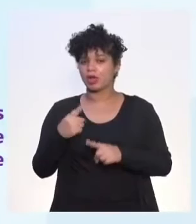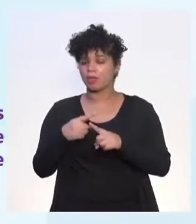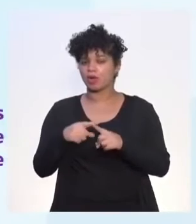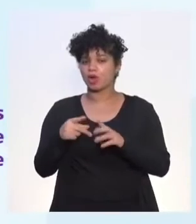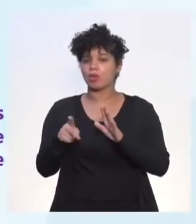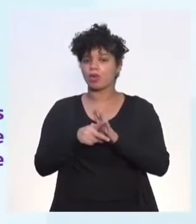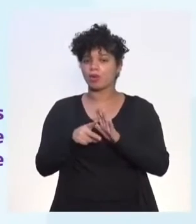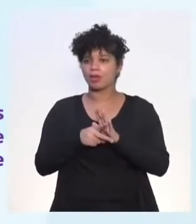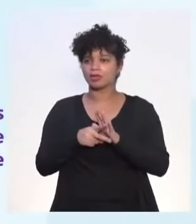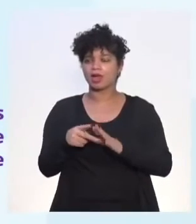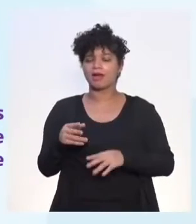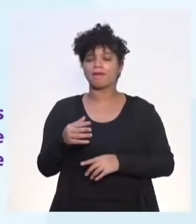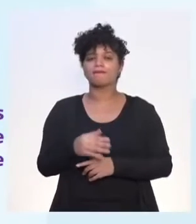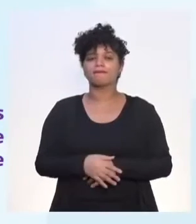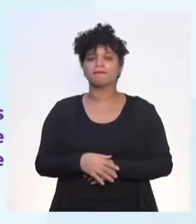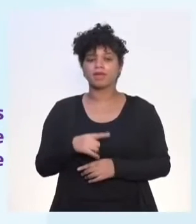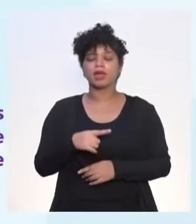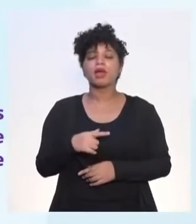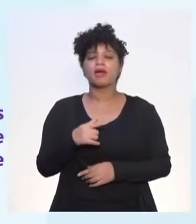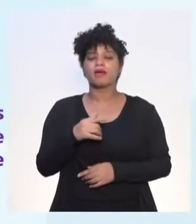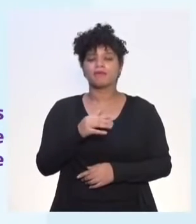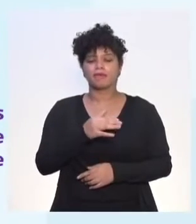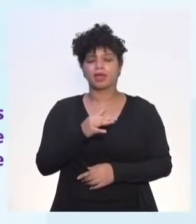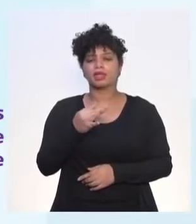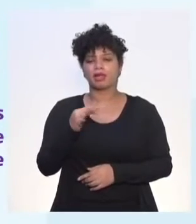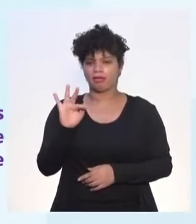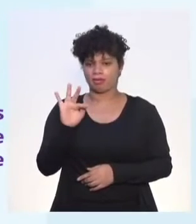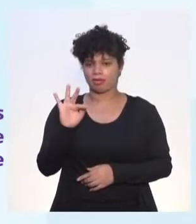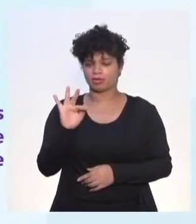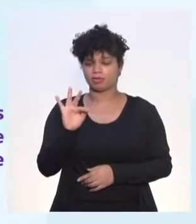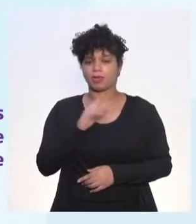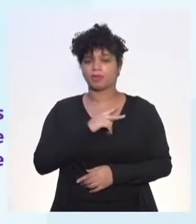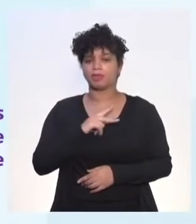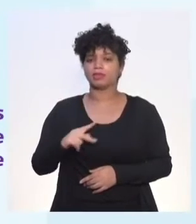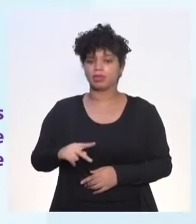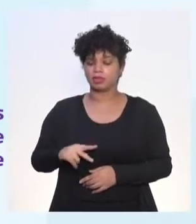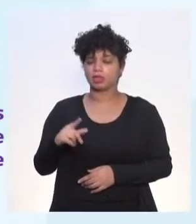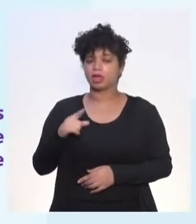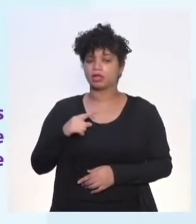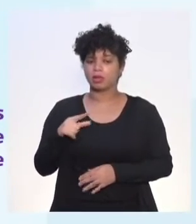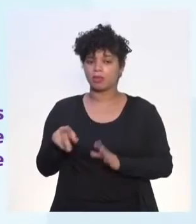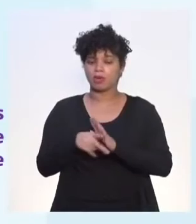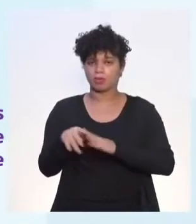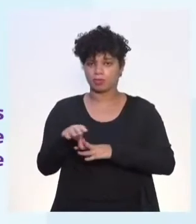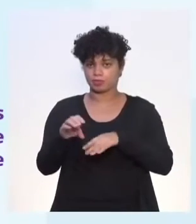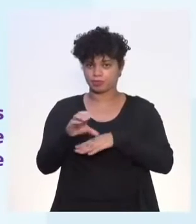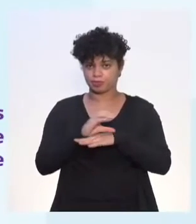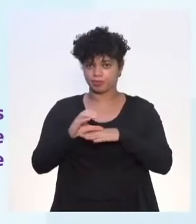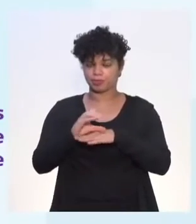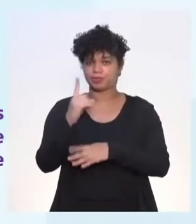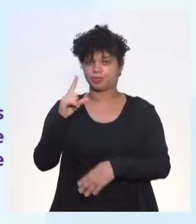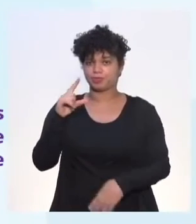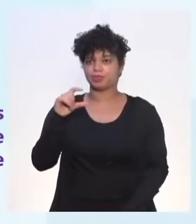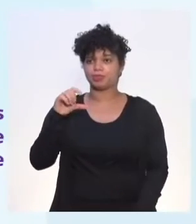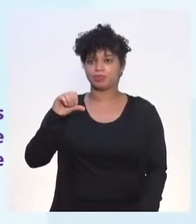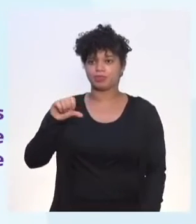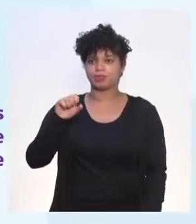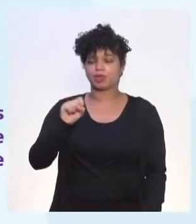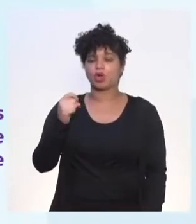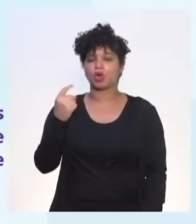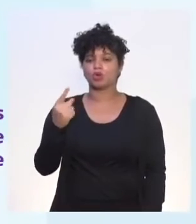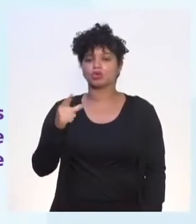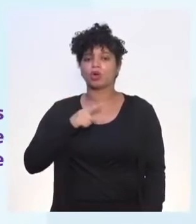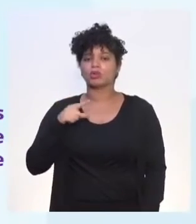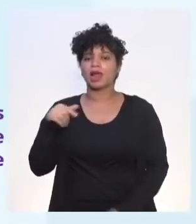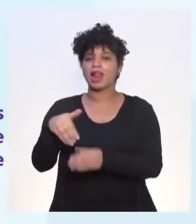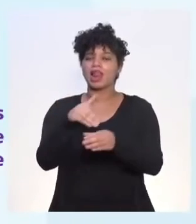O presidencialismo e o federalismo foram redigidos na nova Constituição de 1891, permitindo a eleição